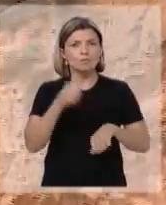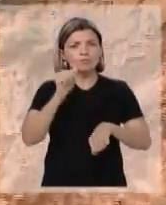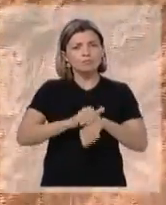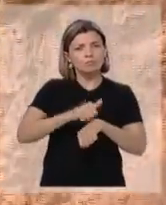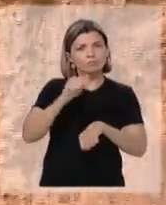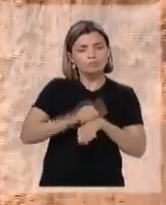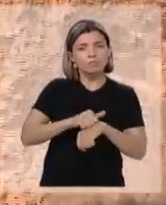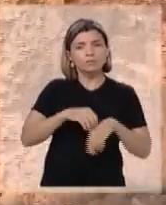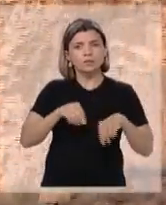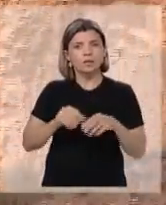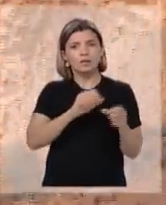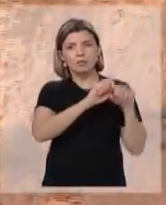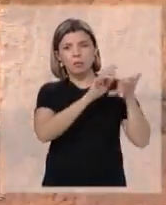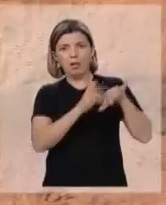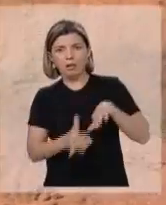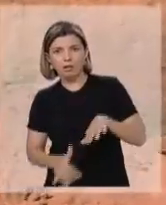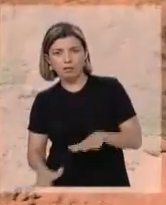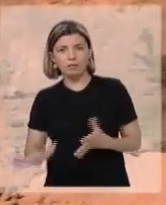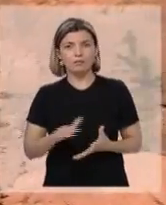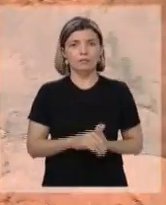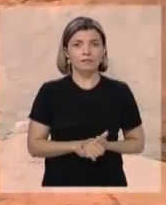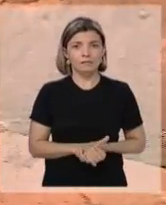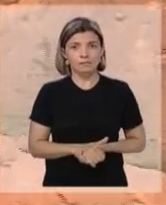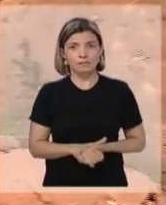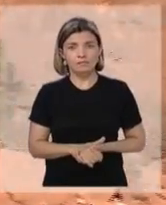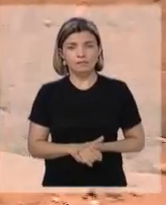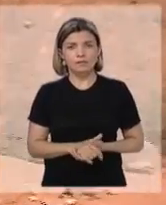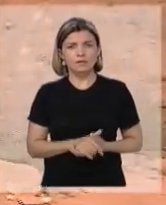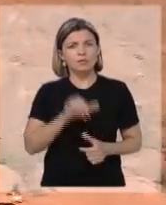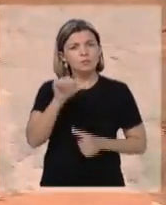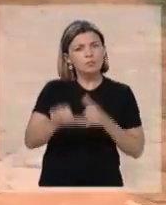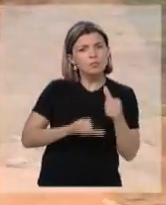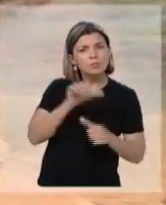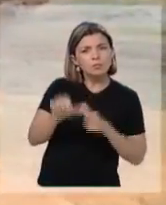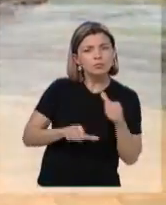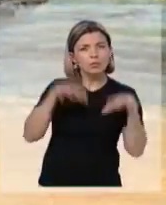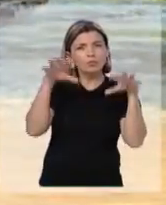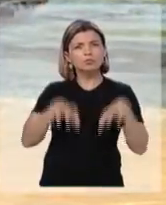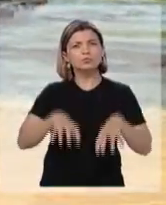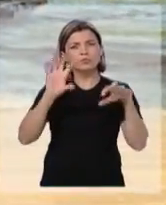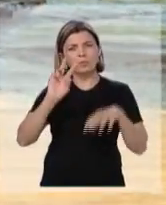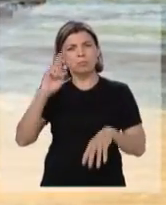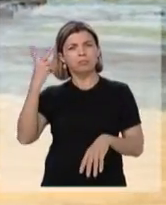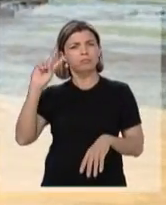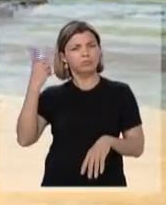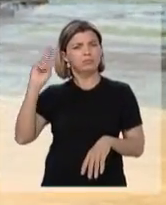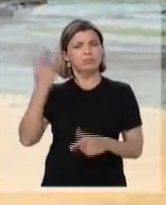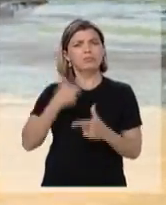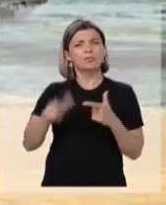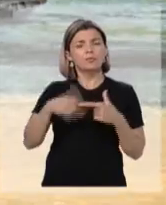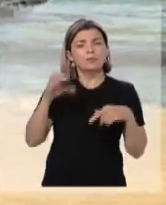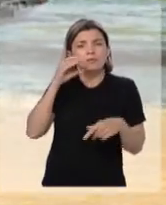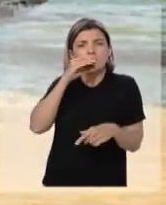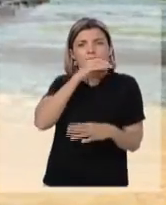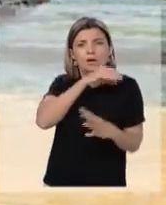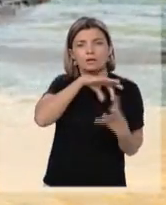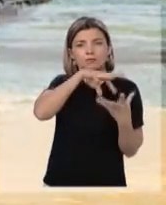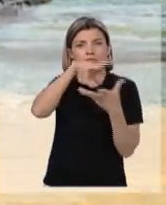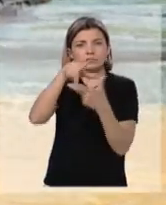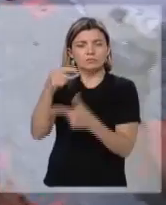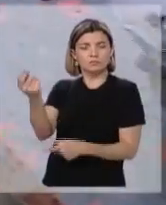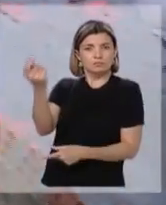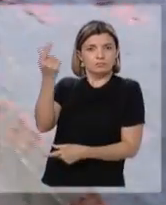erosão do solo, deslizamentos de terra, mudanças nos regimes de chuva e aumento do efeito